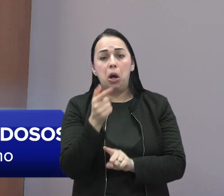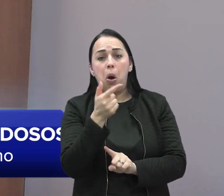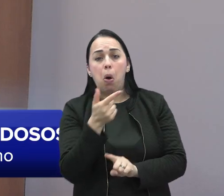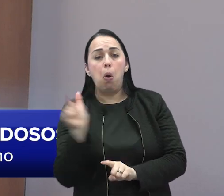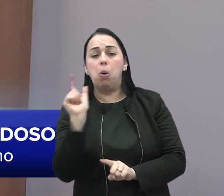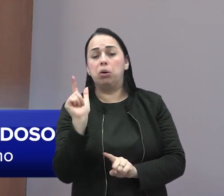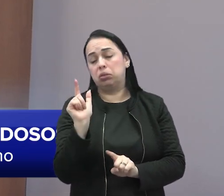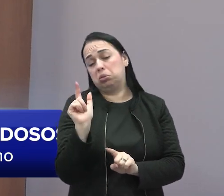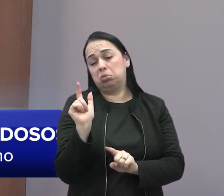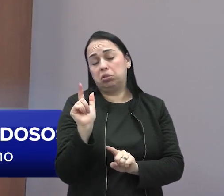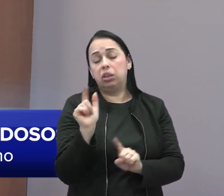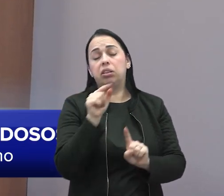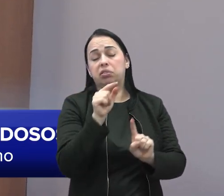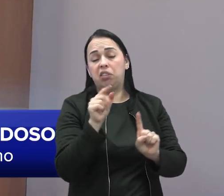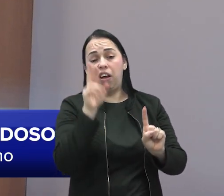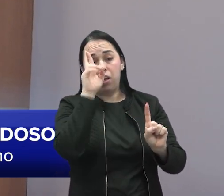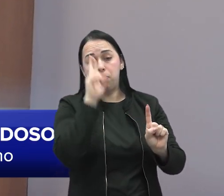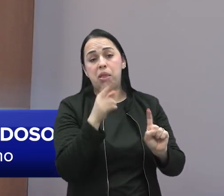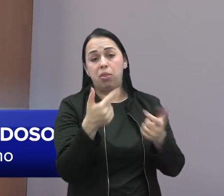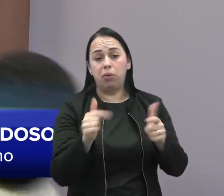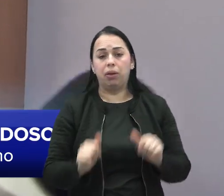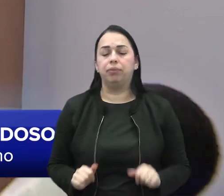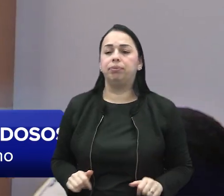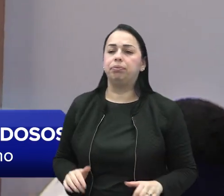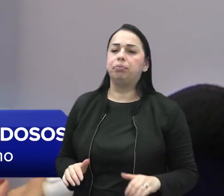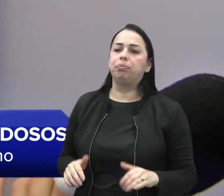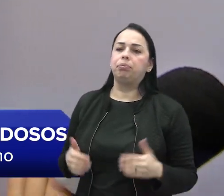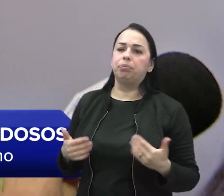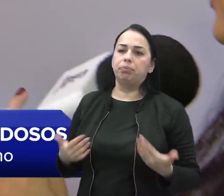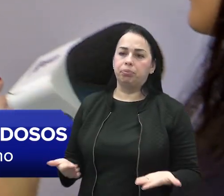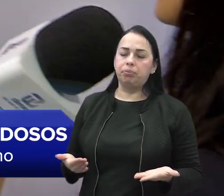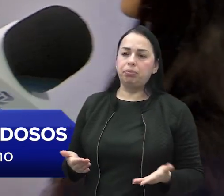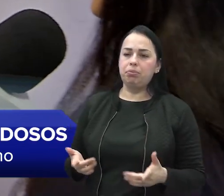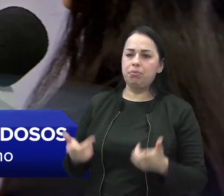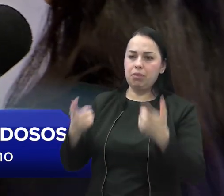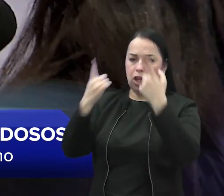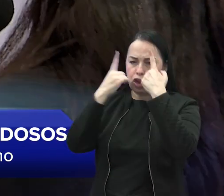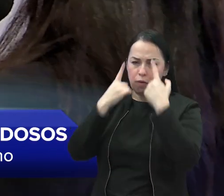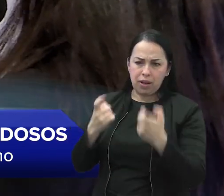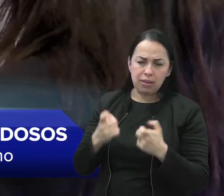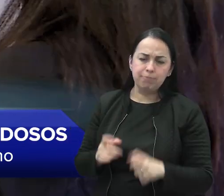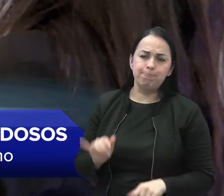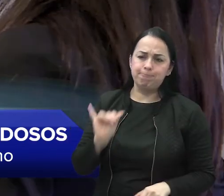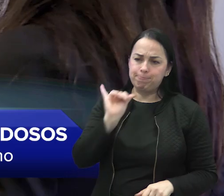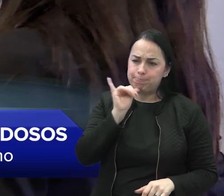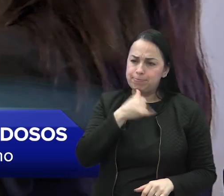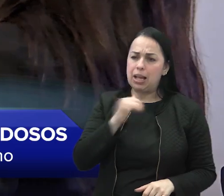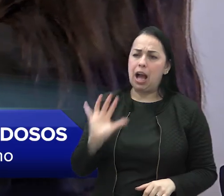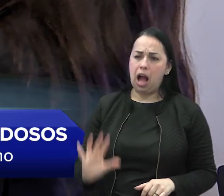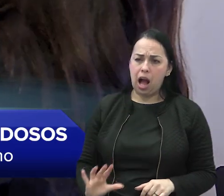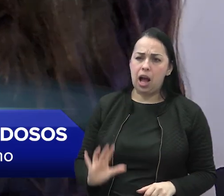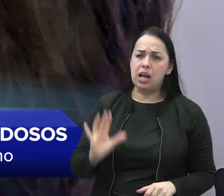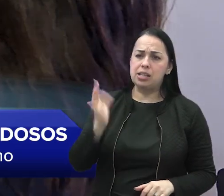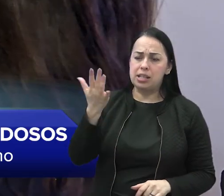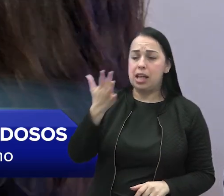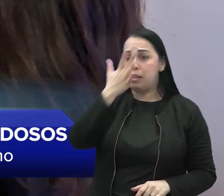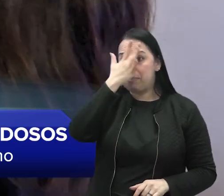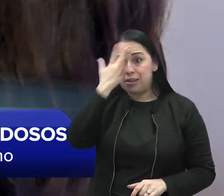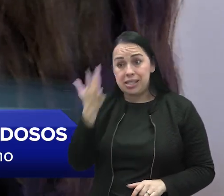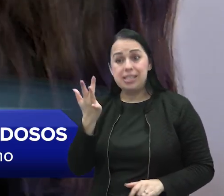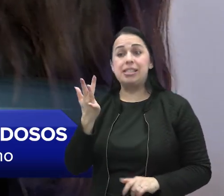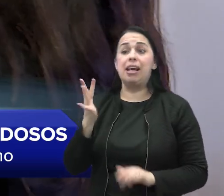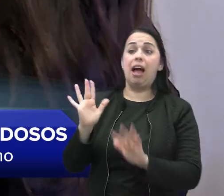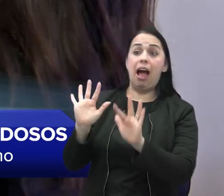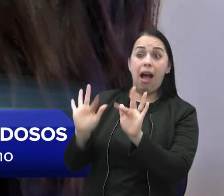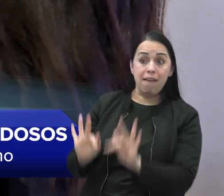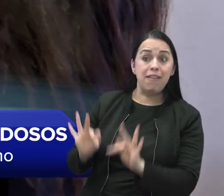à vontade da pessoa idosa. E quando a gente fala dessa violência, infelizmente, ainda pessoas